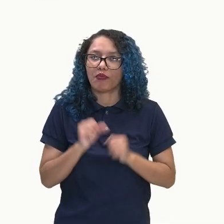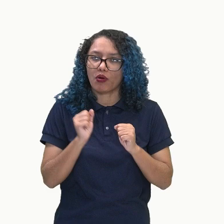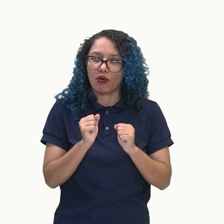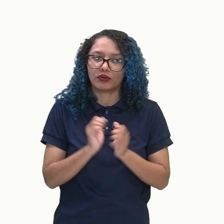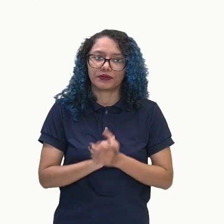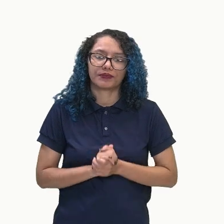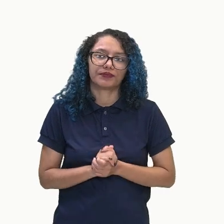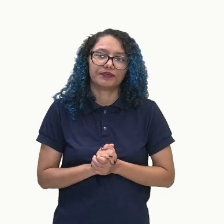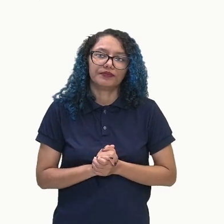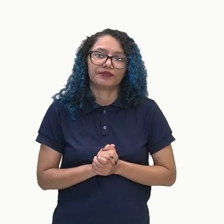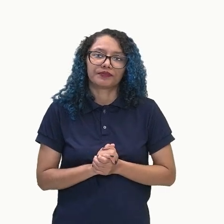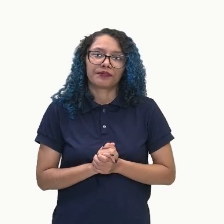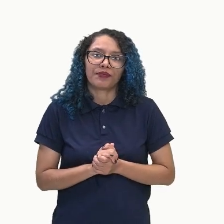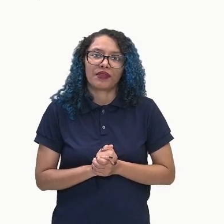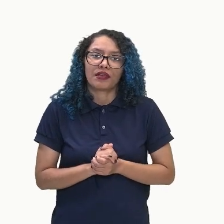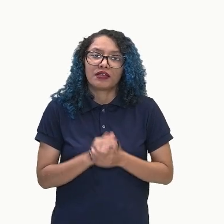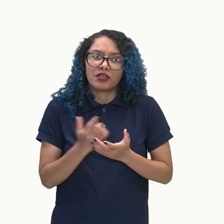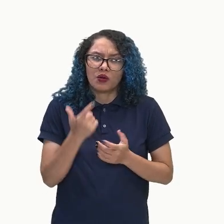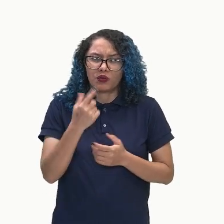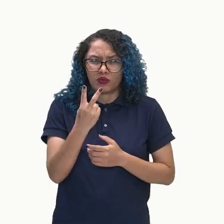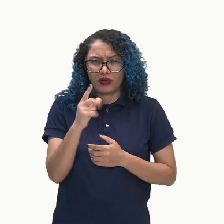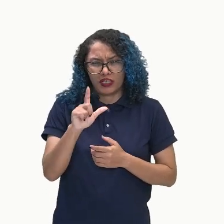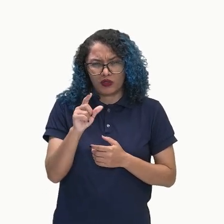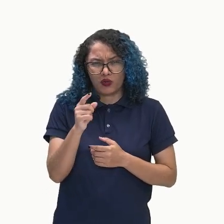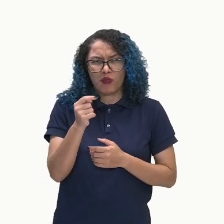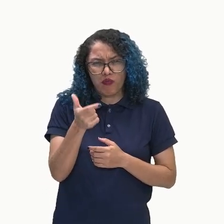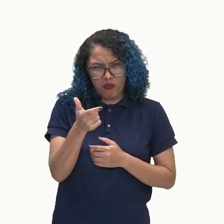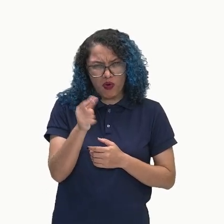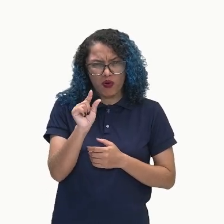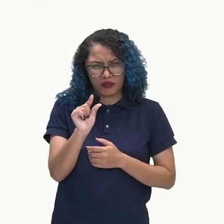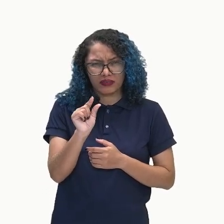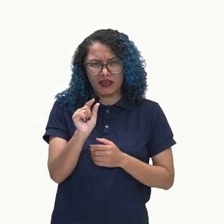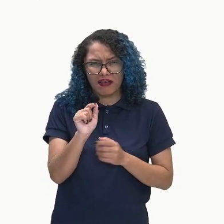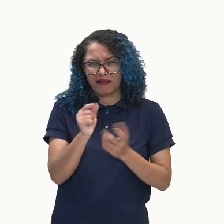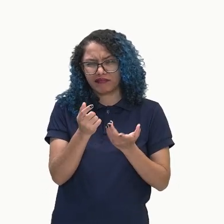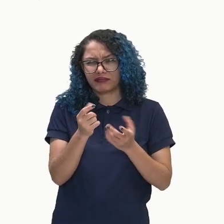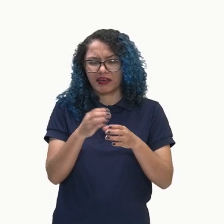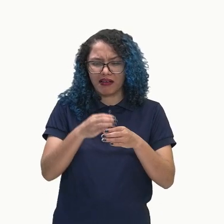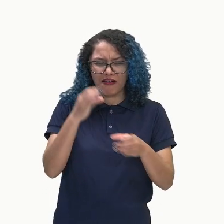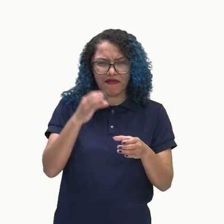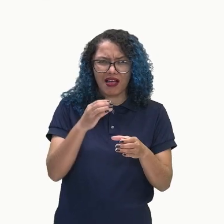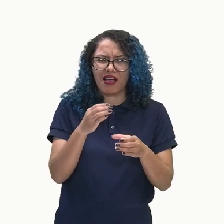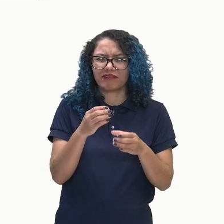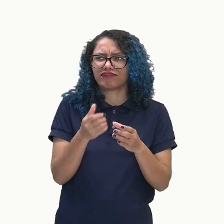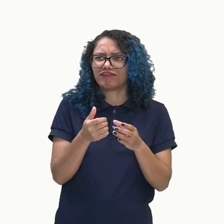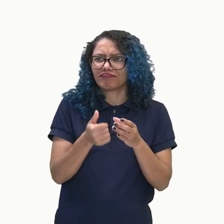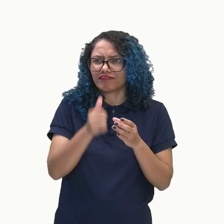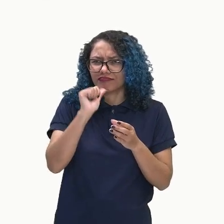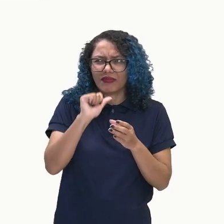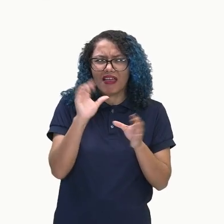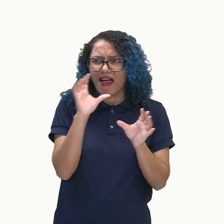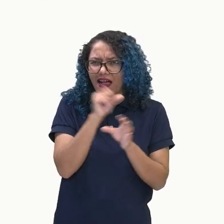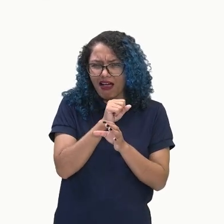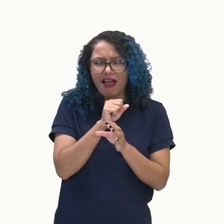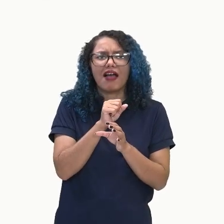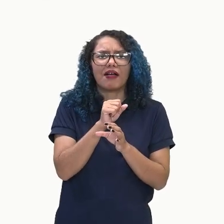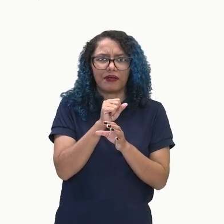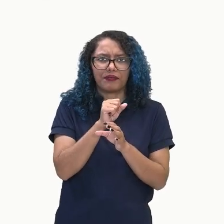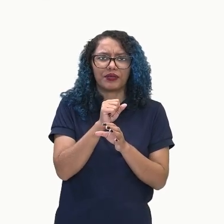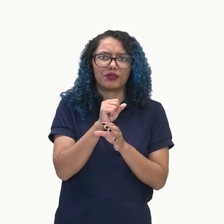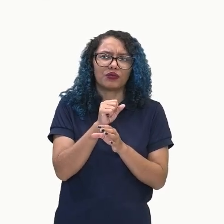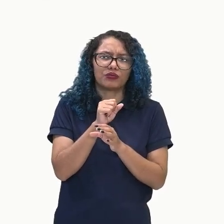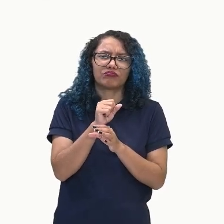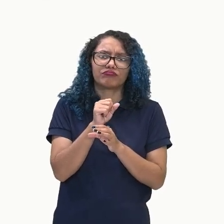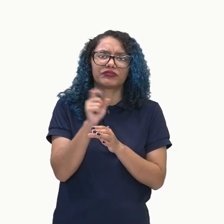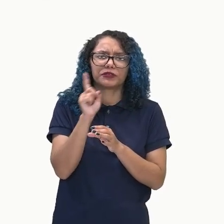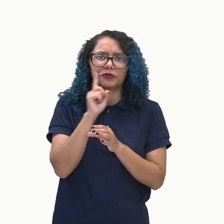litros de refrigerante não é tanto assim, né? Tanto que a garrafa termina rapidinho. Então é uma unidade aí de medida convencional e diariamente aí